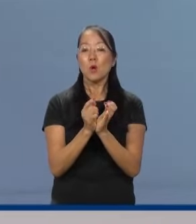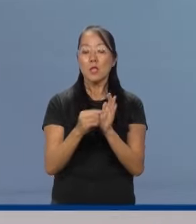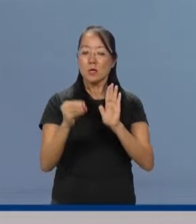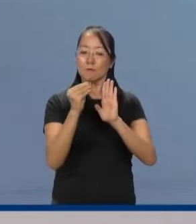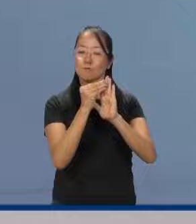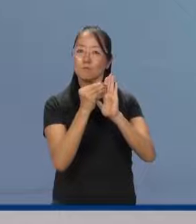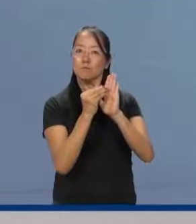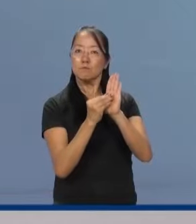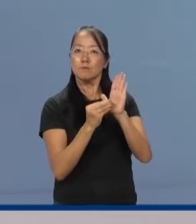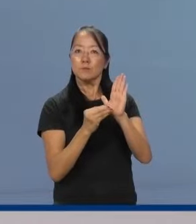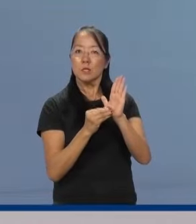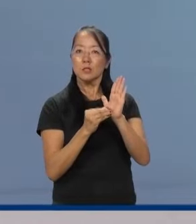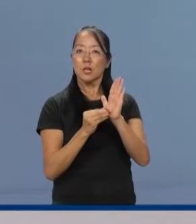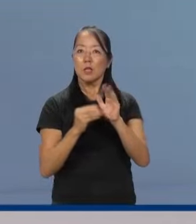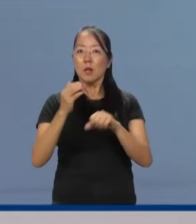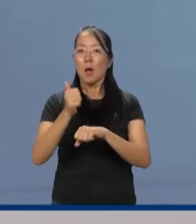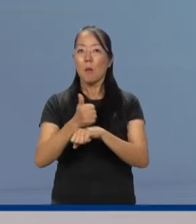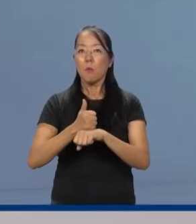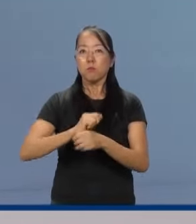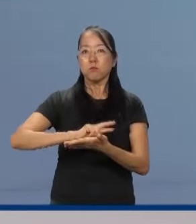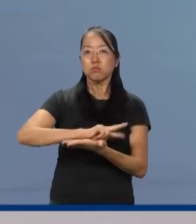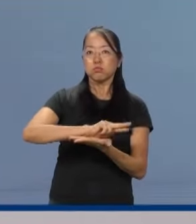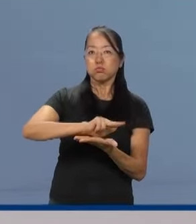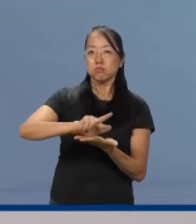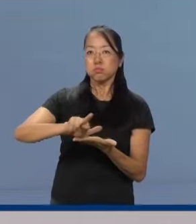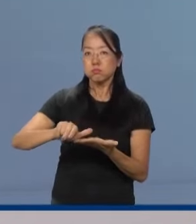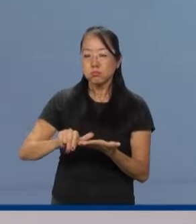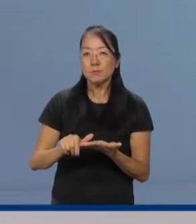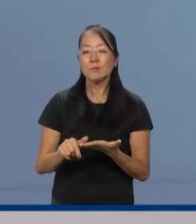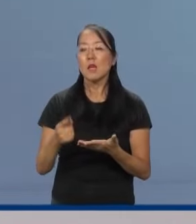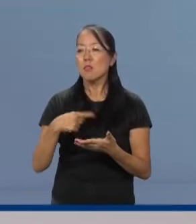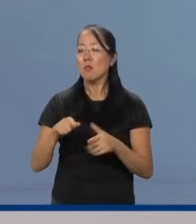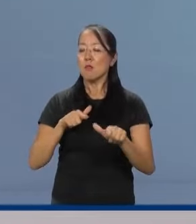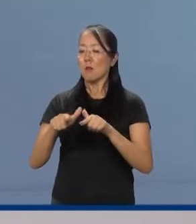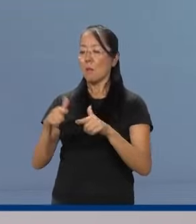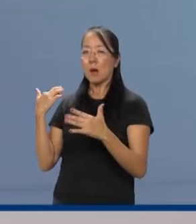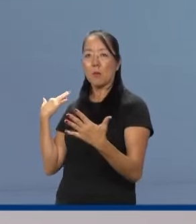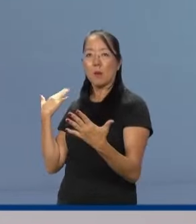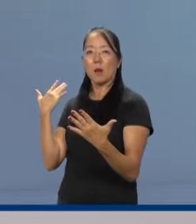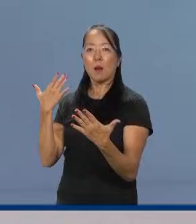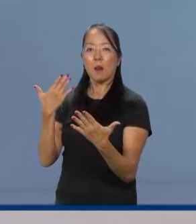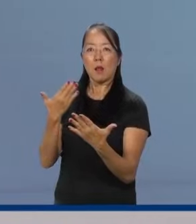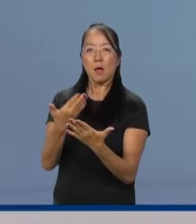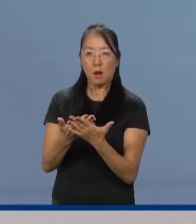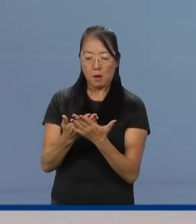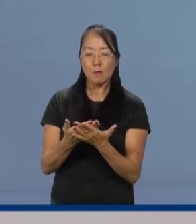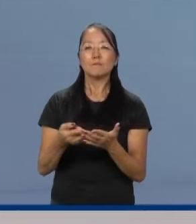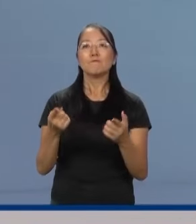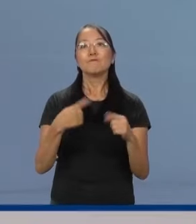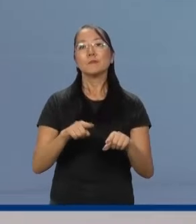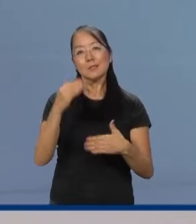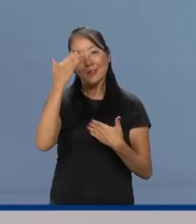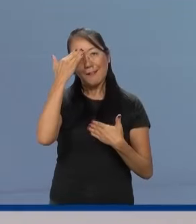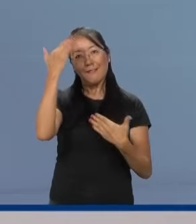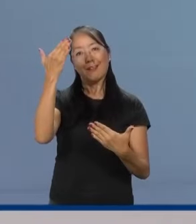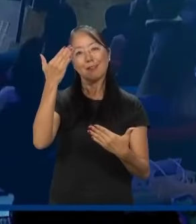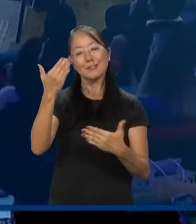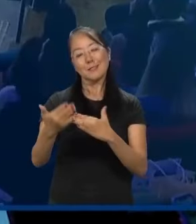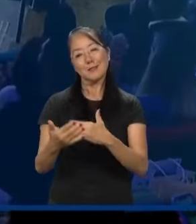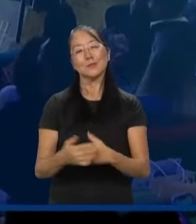muito multidisciplinar. E isso é um trabalho que se constrói ao longo do tempo. Então, a gente só tem a agradecer e ficamos muito felizes com essa presença aqui, com essa colaboração.